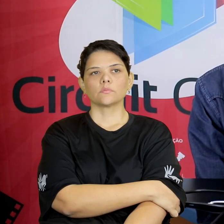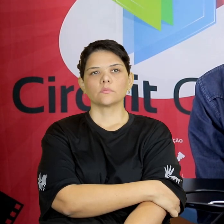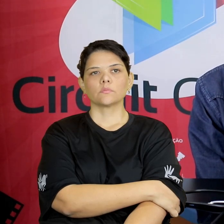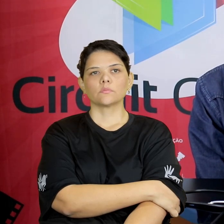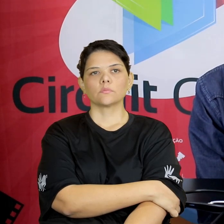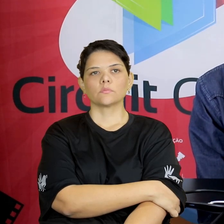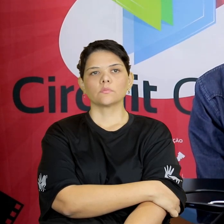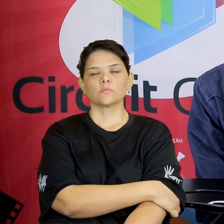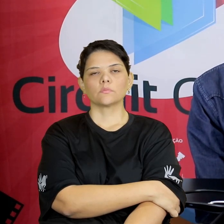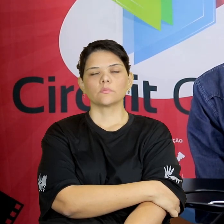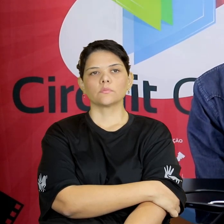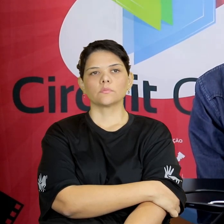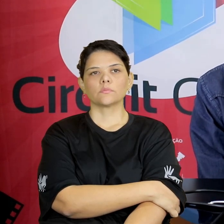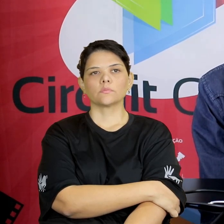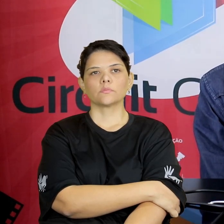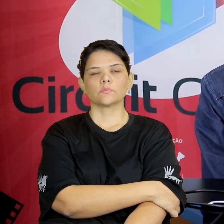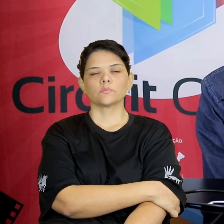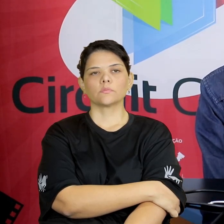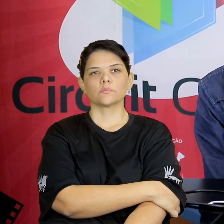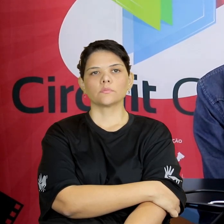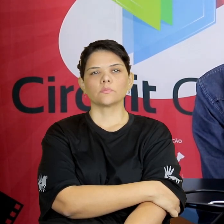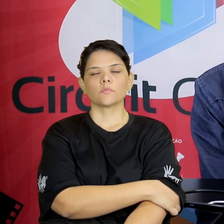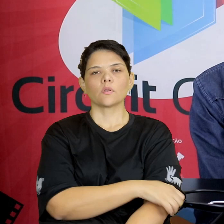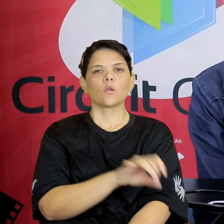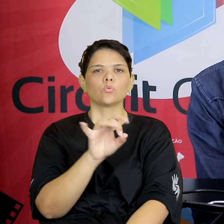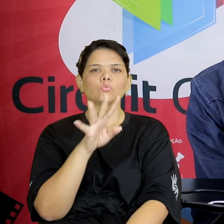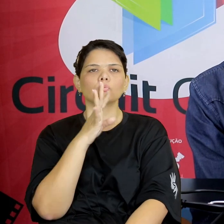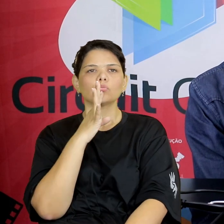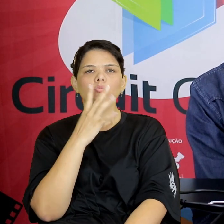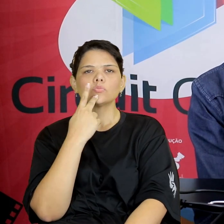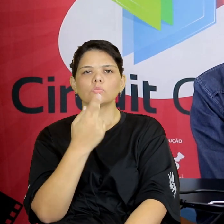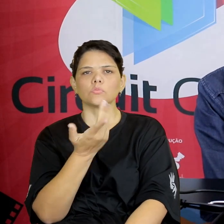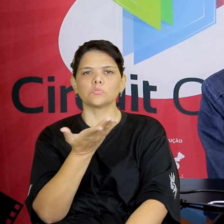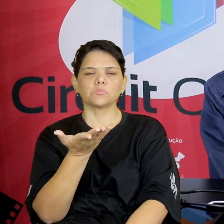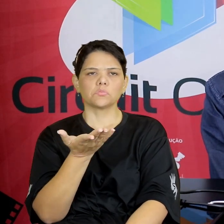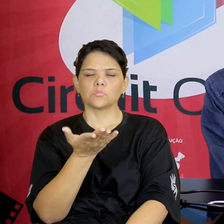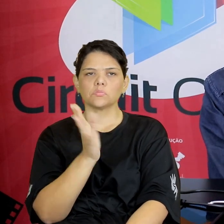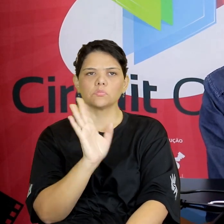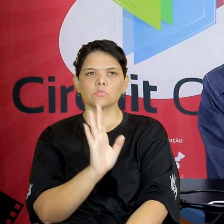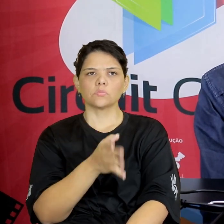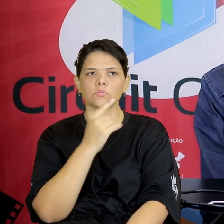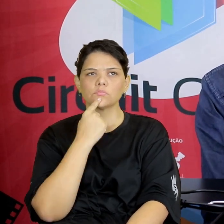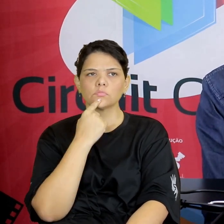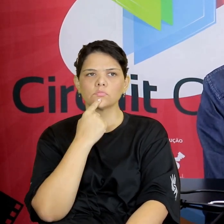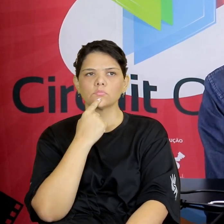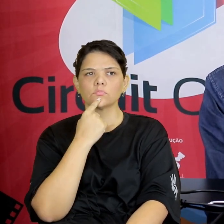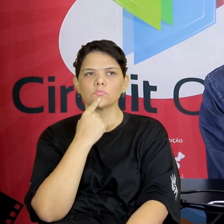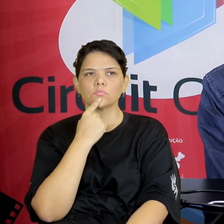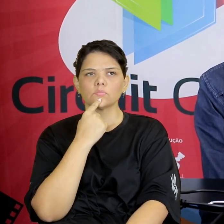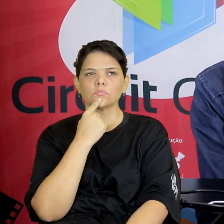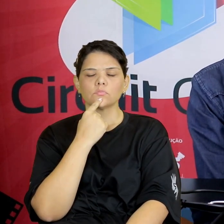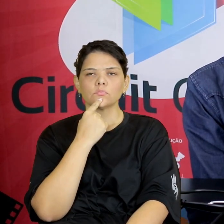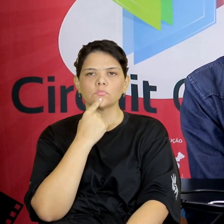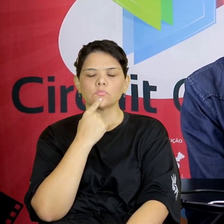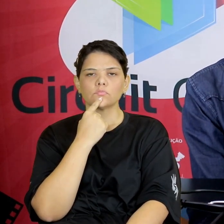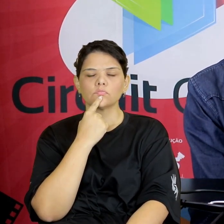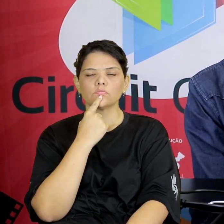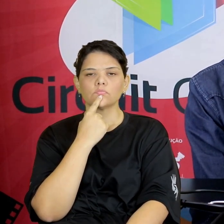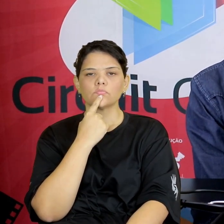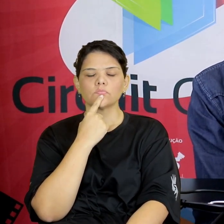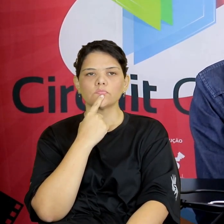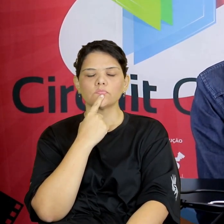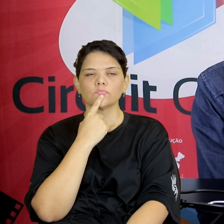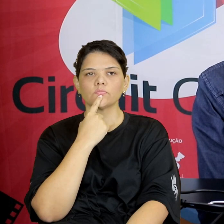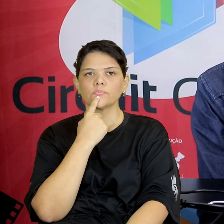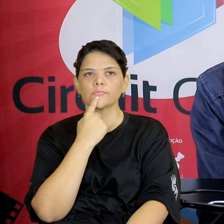mais, na verdade. No final, na última aula, eu vou trazer mais esses outros que eu não mexo tanto. Vou